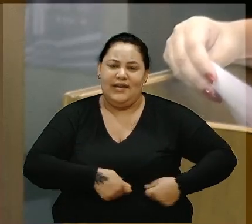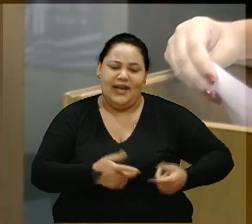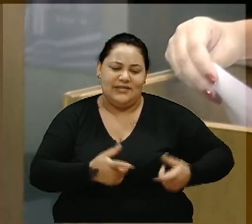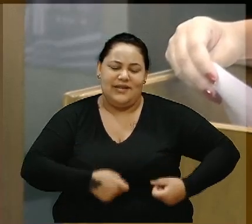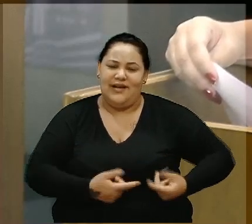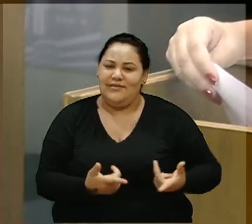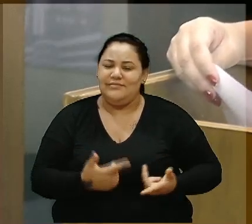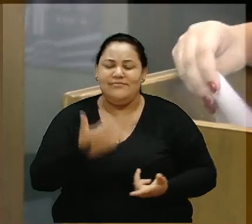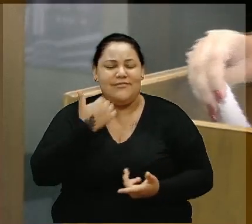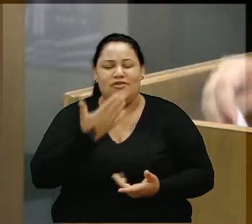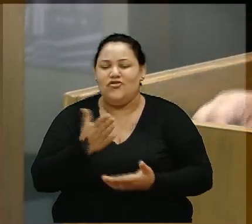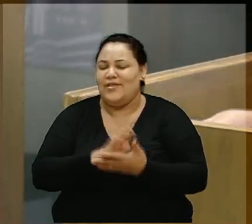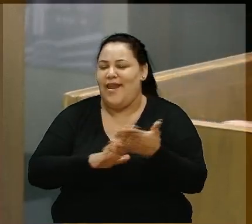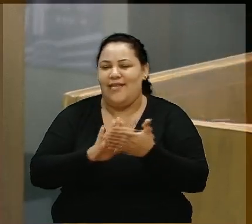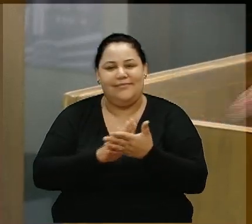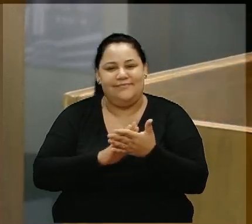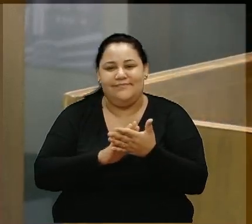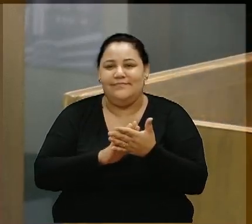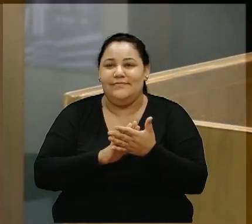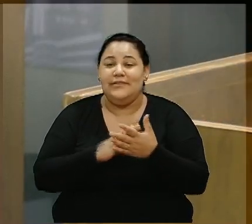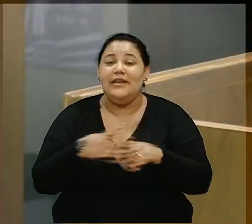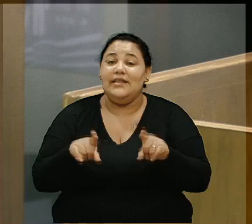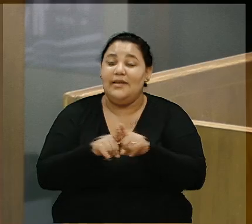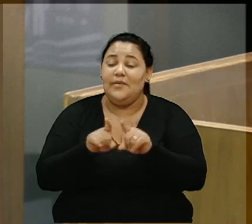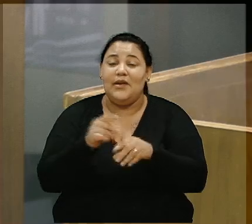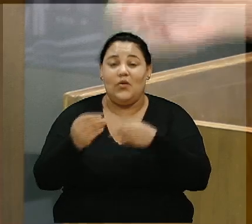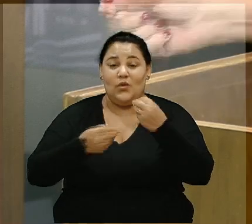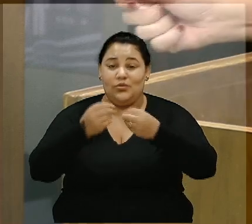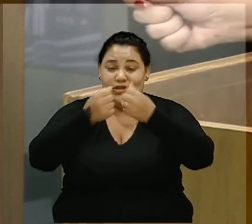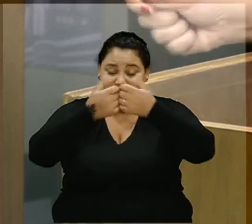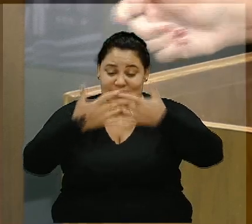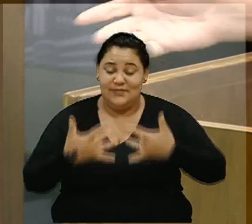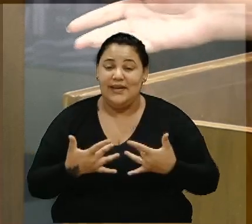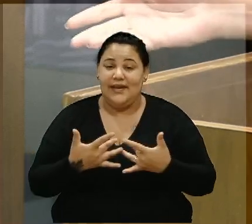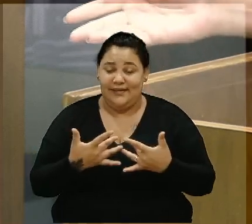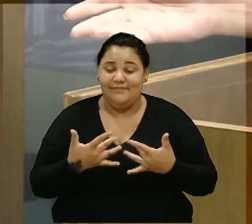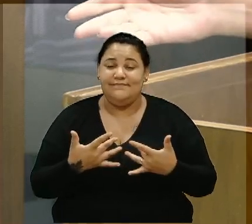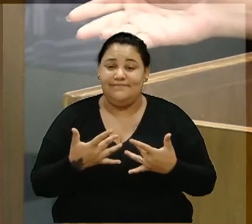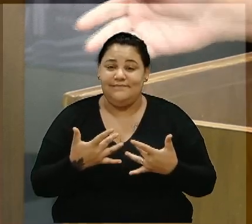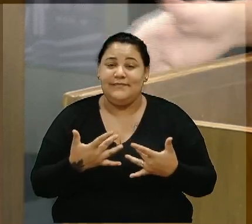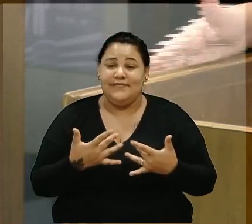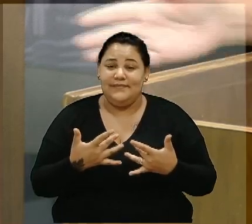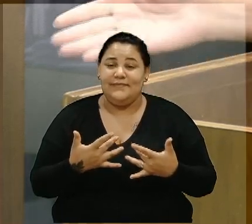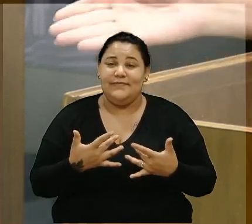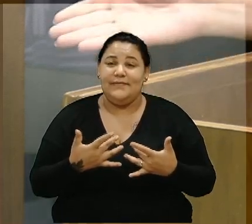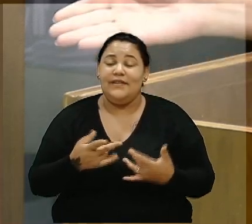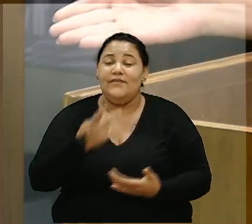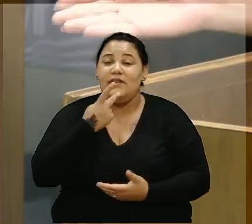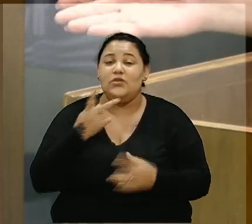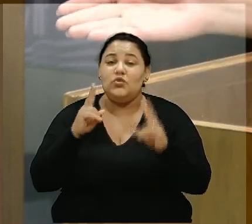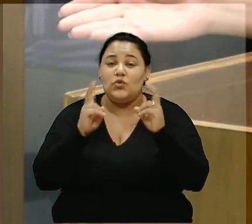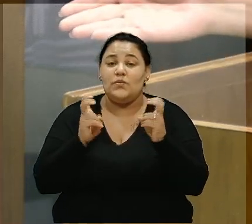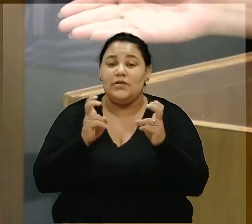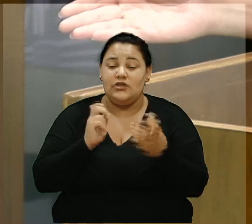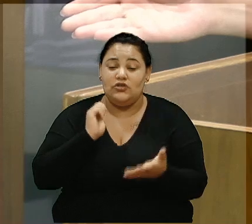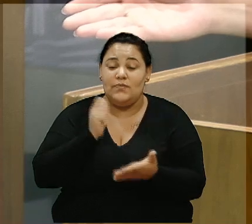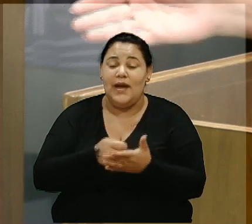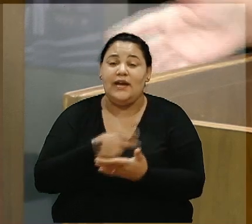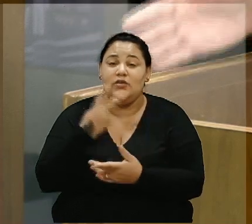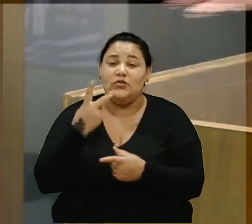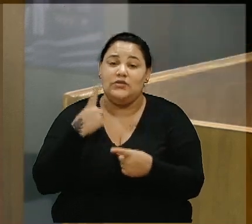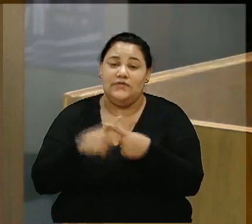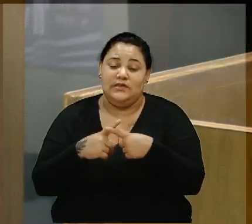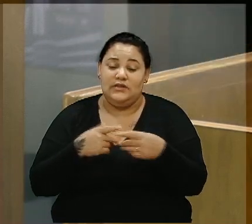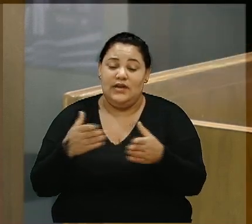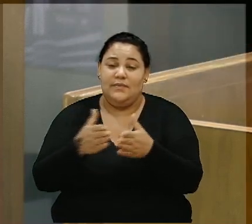Também não adianta de nada. E fora, como eu já falei, já foi falado até ontem, a questão que a gente paga 2 vezes pelas estradas, então, né? A